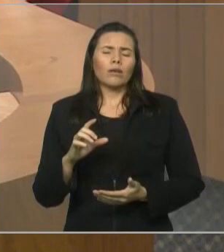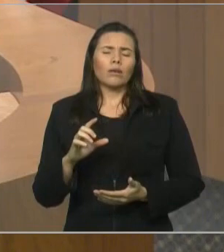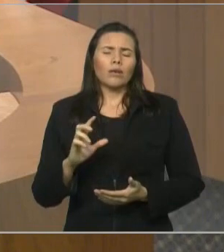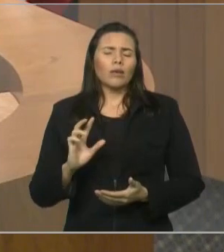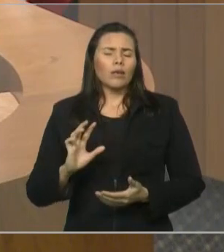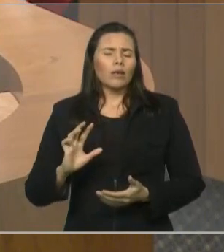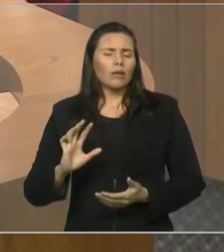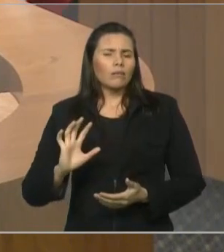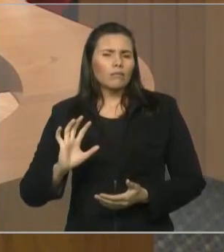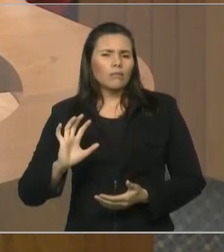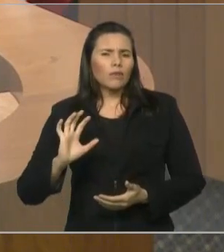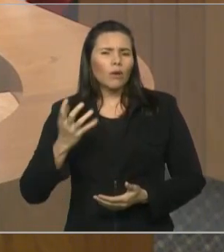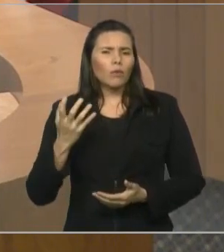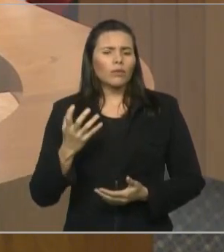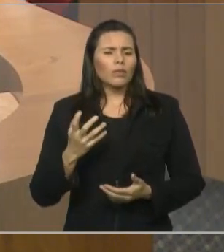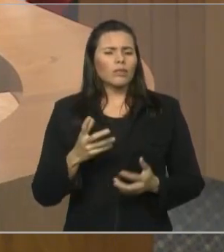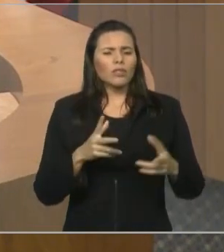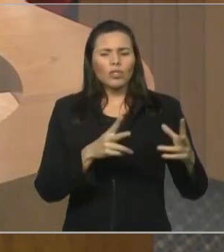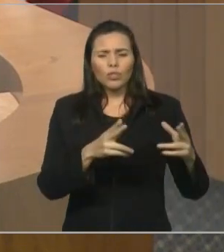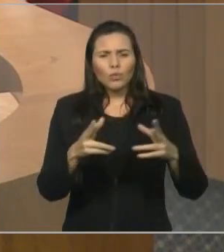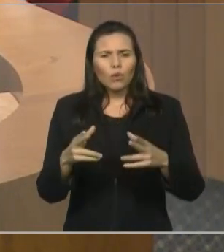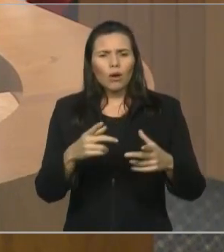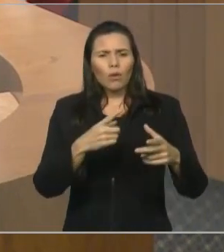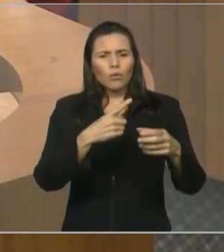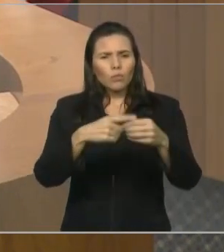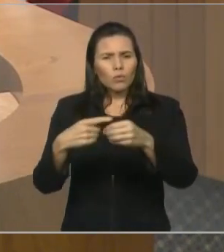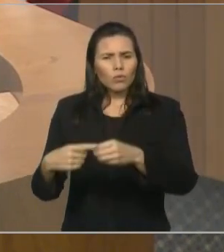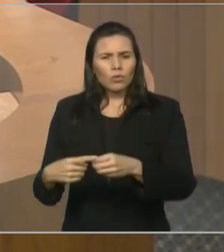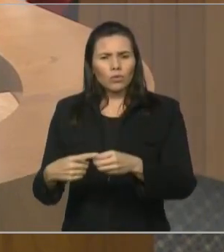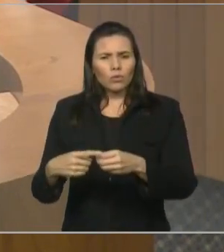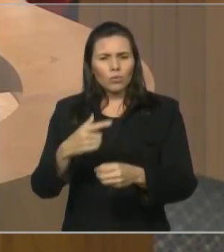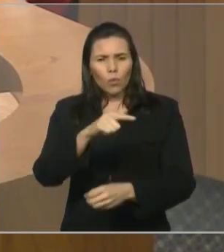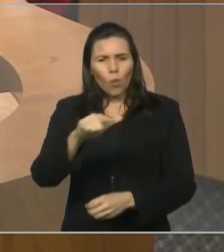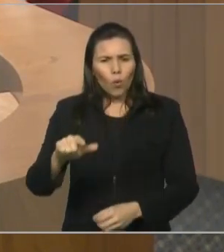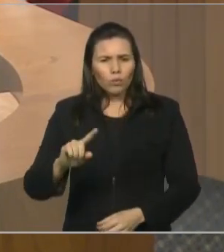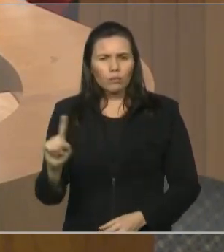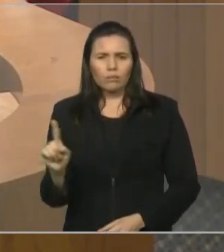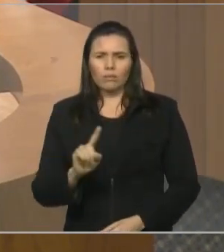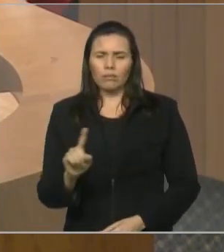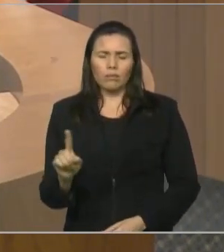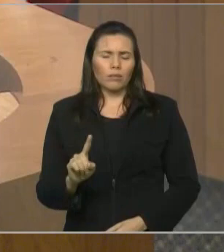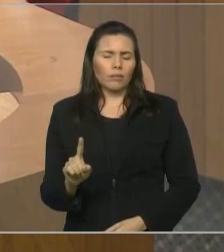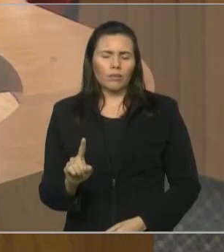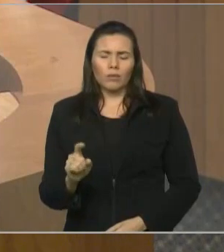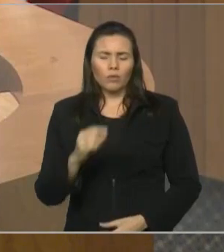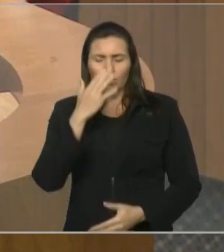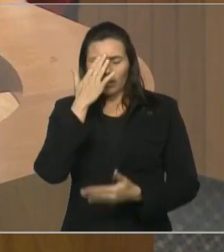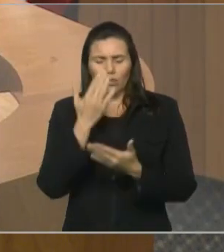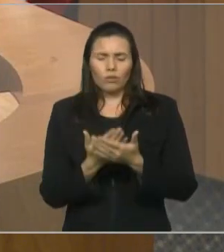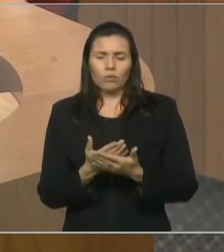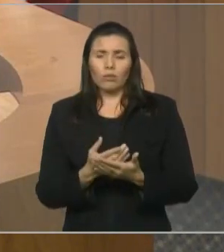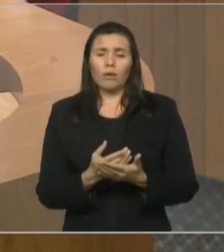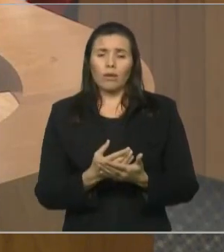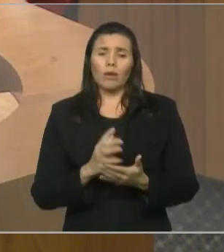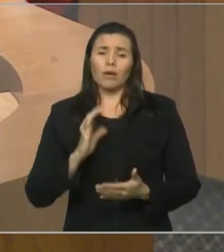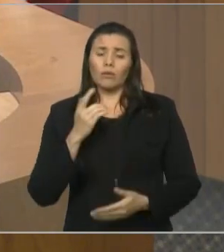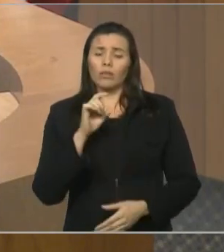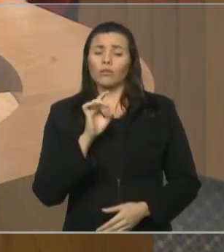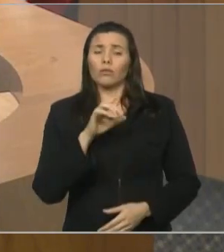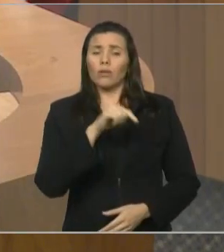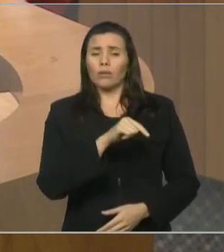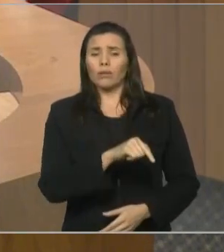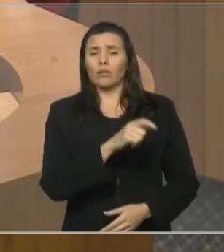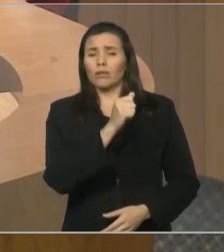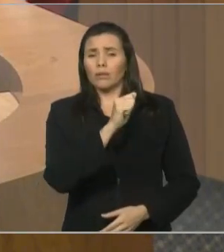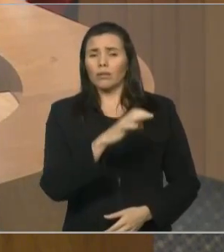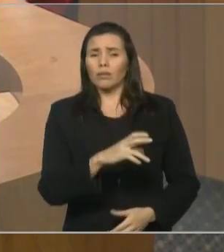os seus representantes legislativos fiquem calados. Por fim,